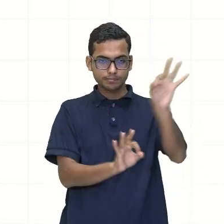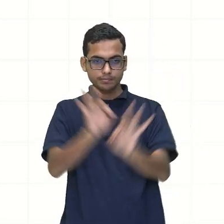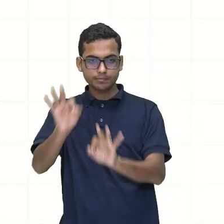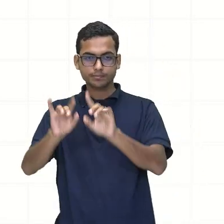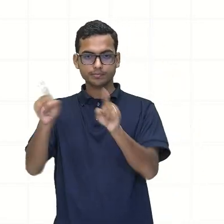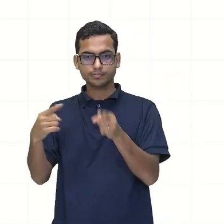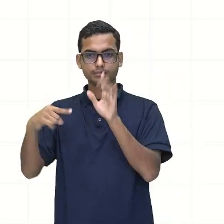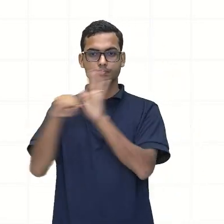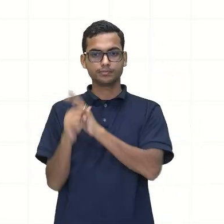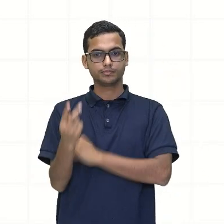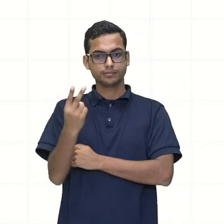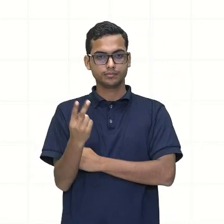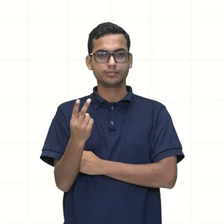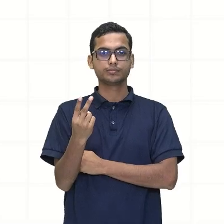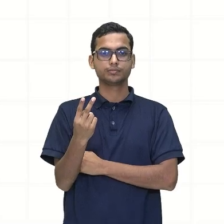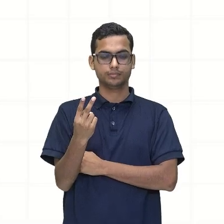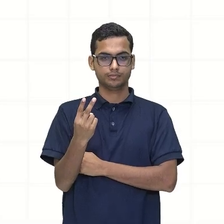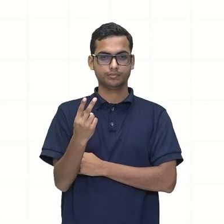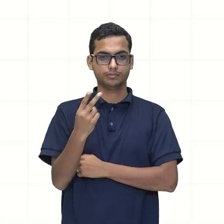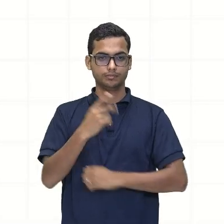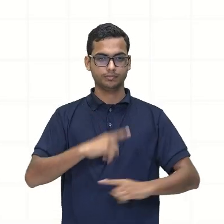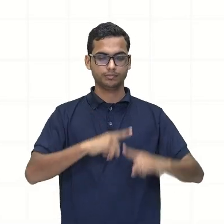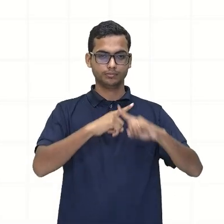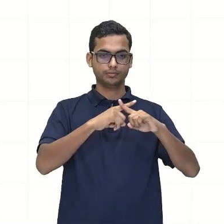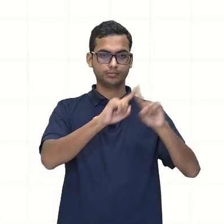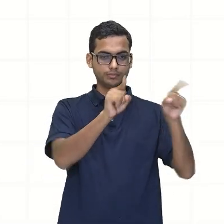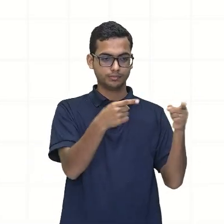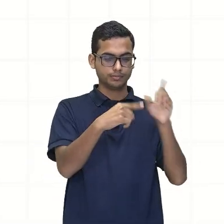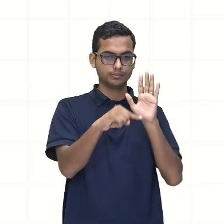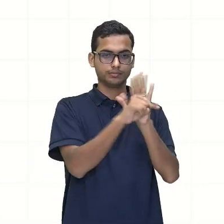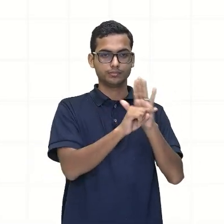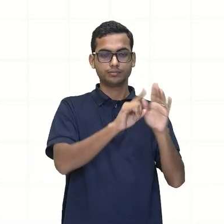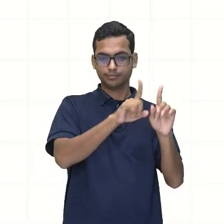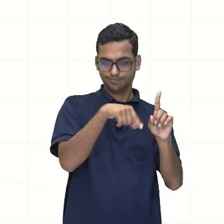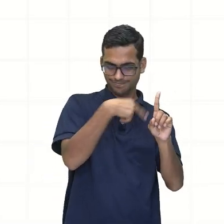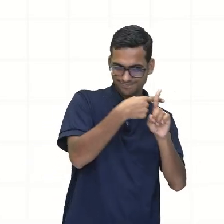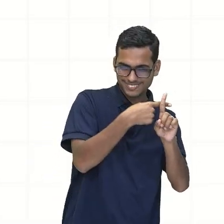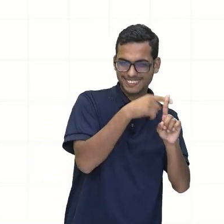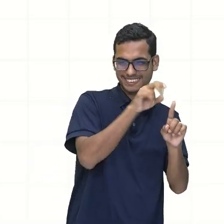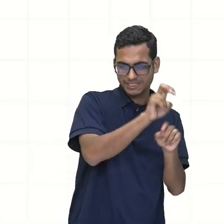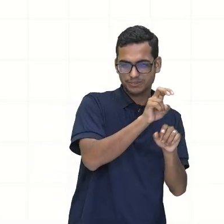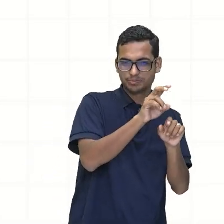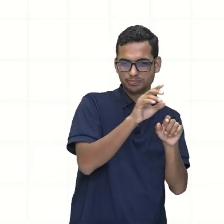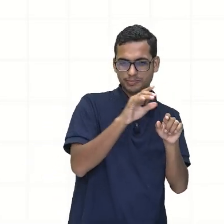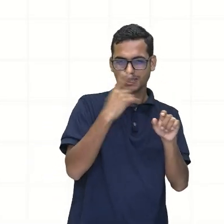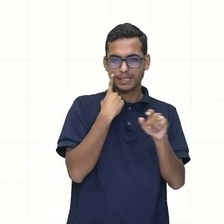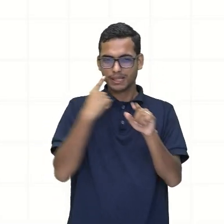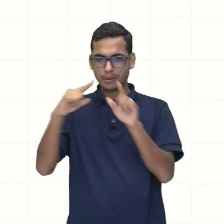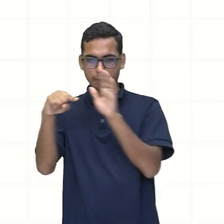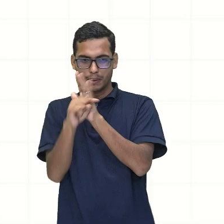está multiplicando o 5, que é positivo, mais